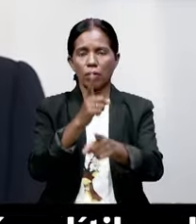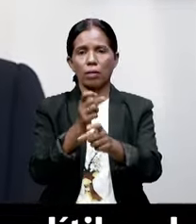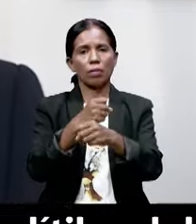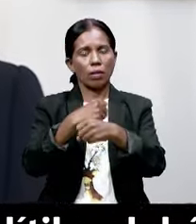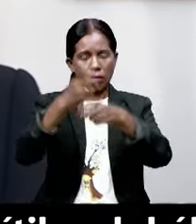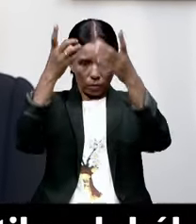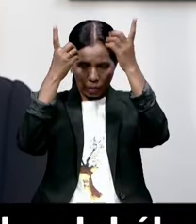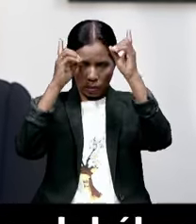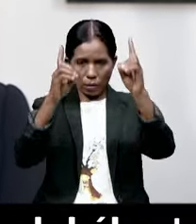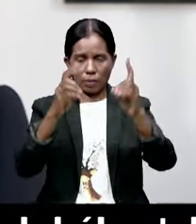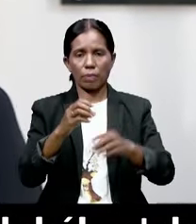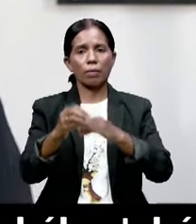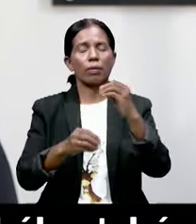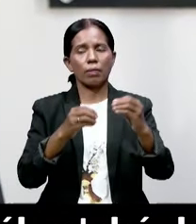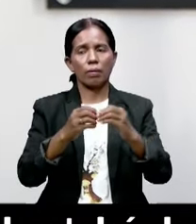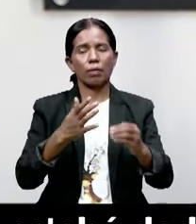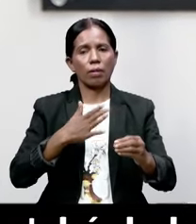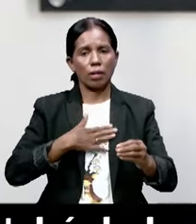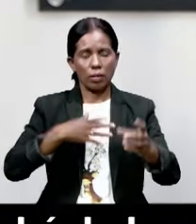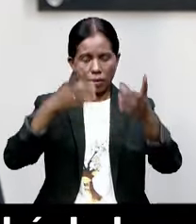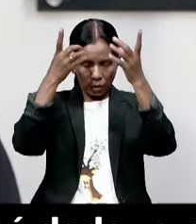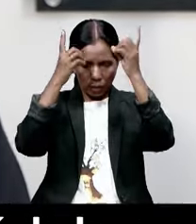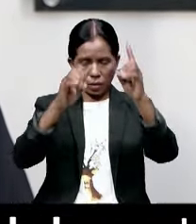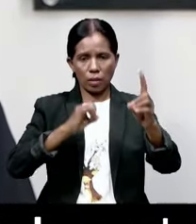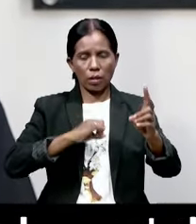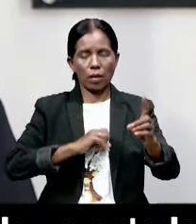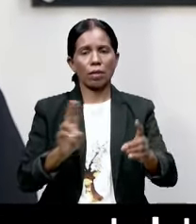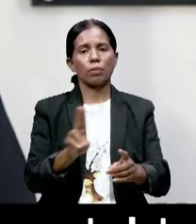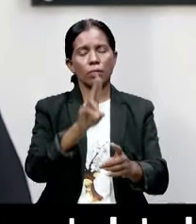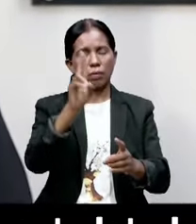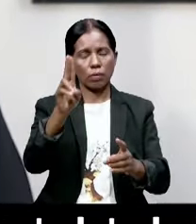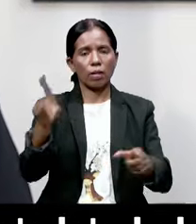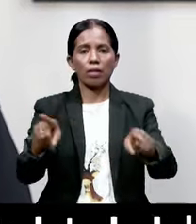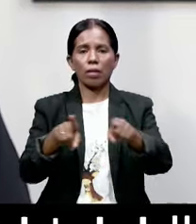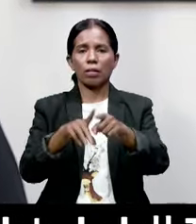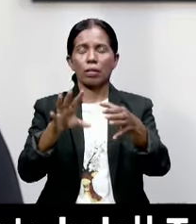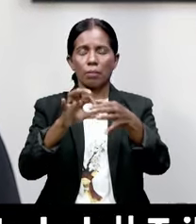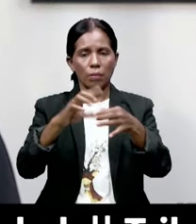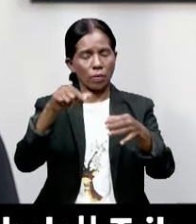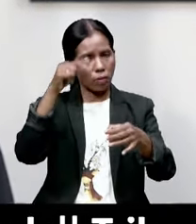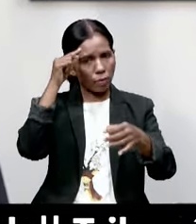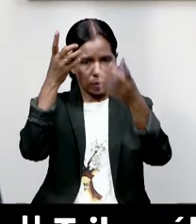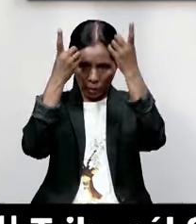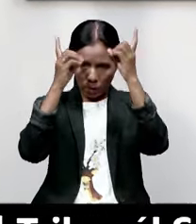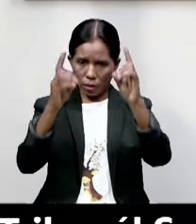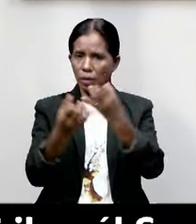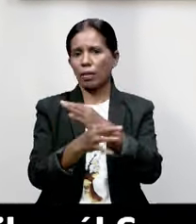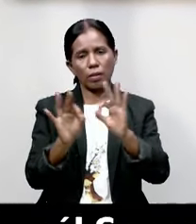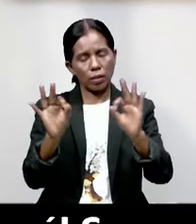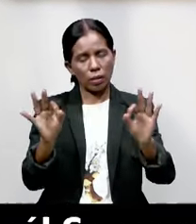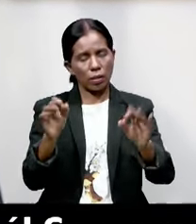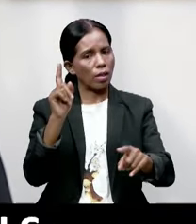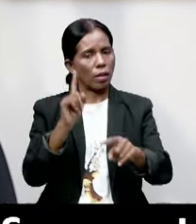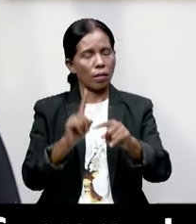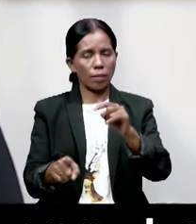decisão. Que a única decisão na mesma que eu sei, a nessa membro do governo, decide a ONU, nem a bela